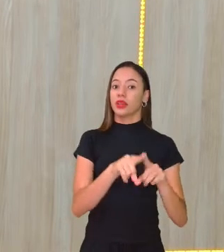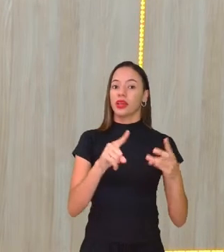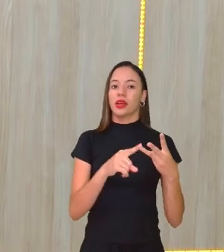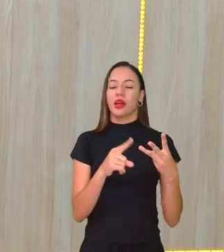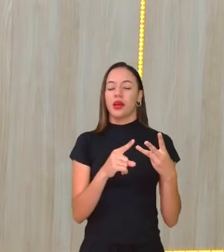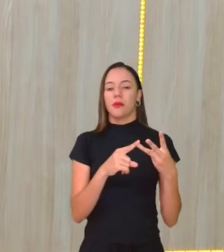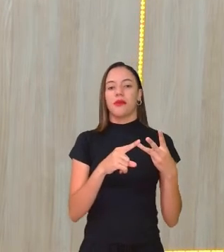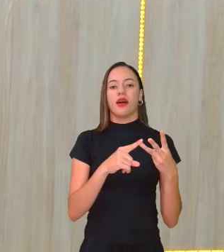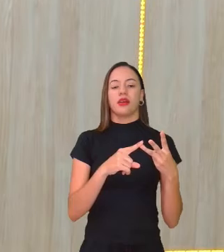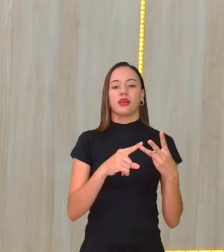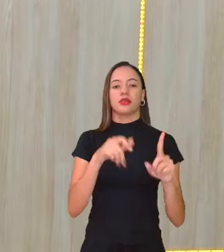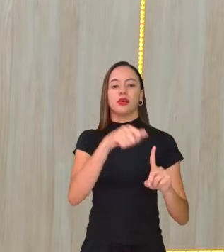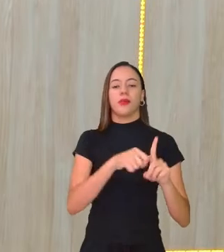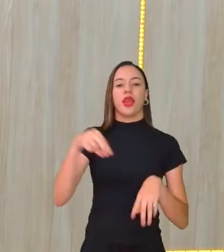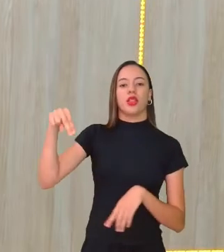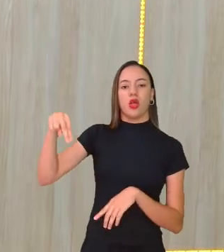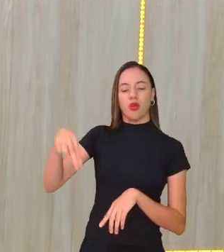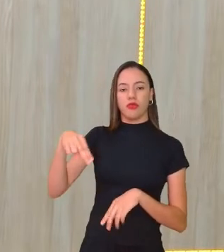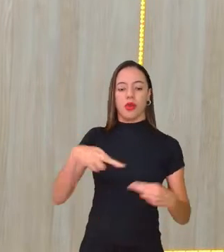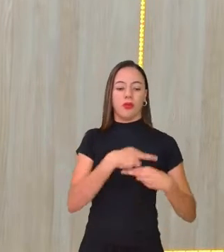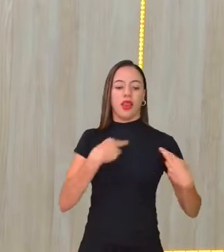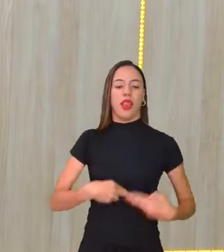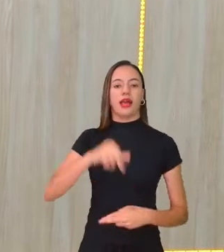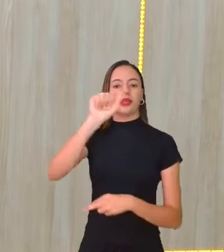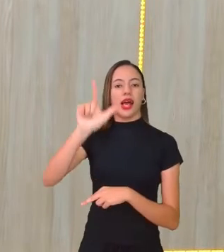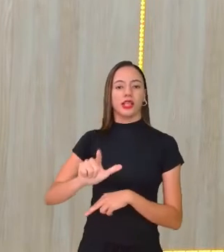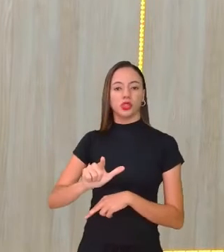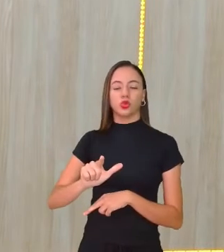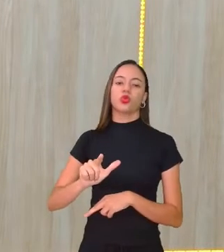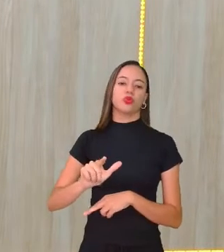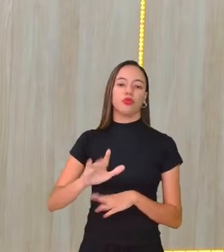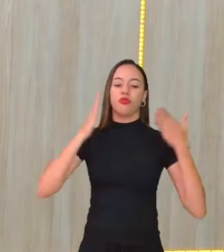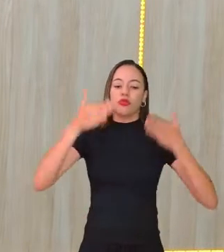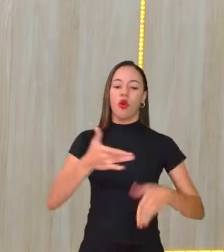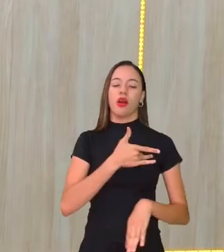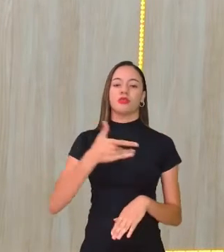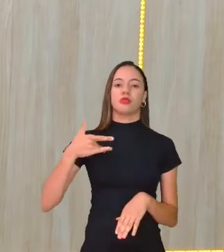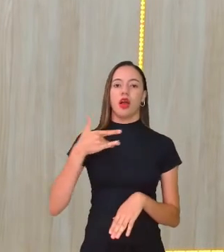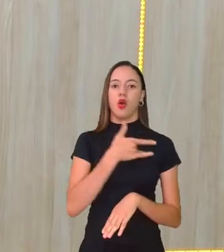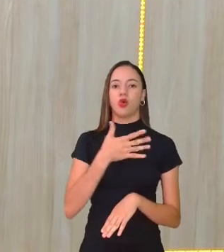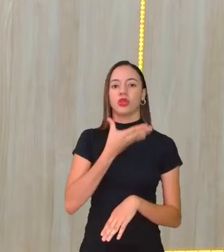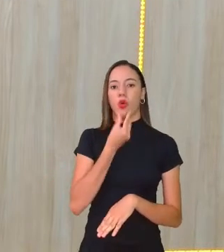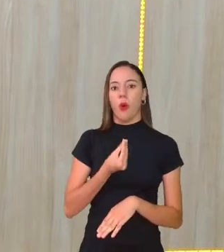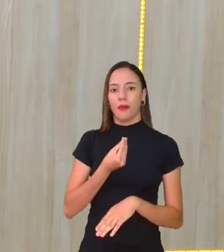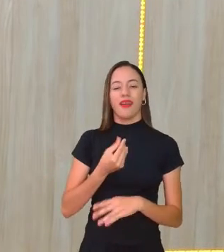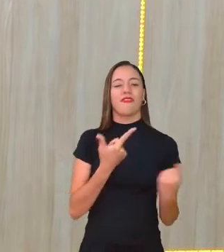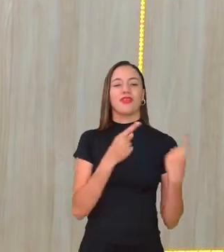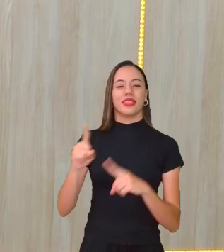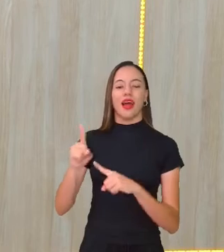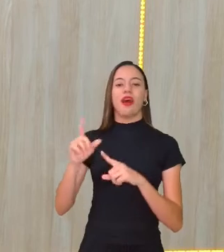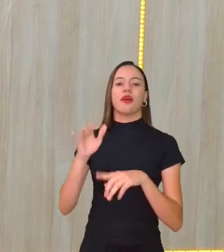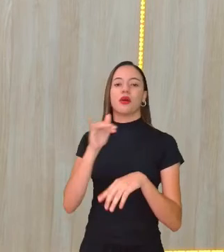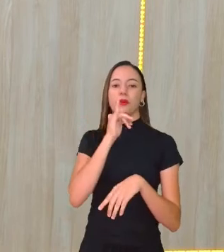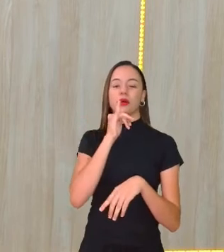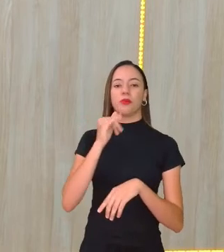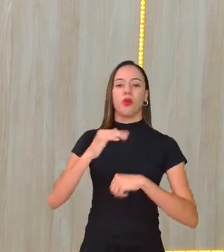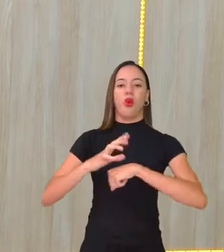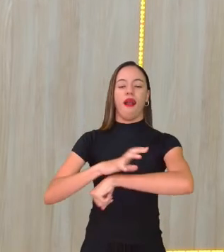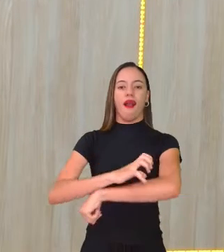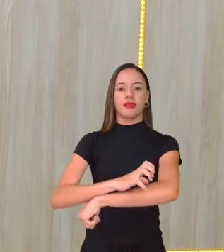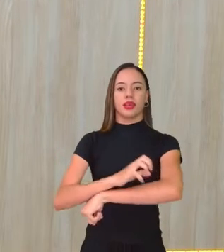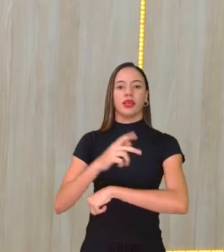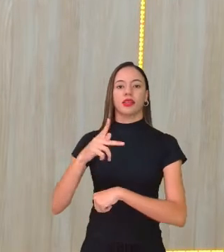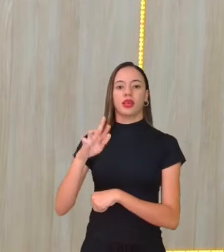a respeito da importância de cuidados preventivos à saúde do homem, como o câncer de próstata. Agora, em dezembro, vocês que são